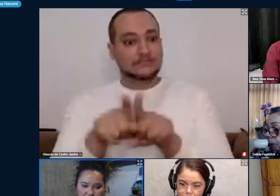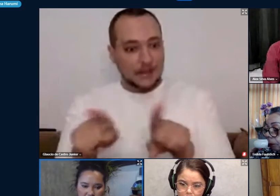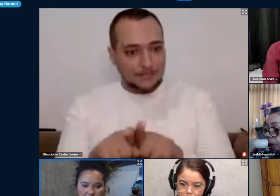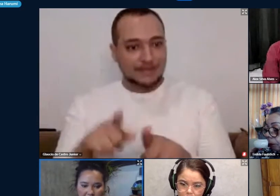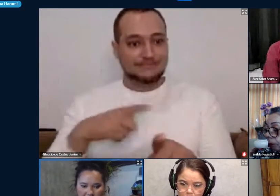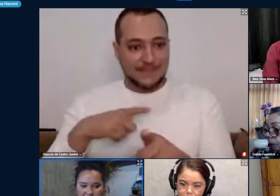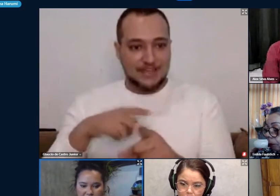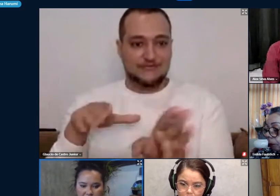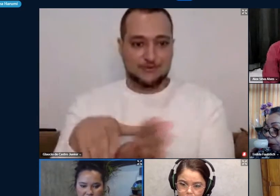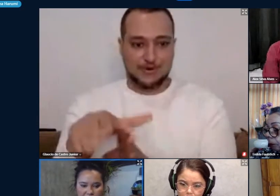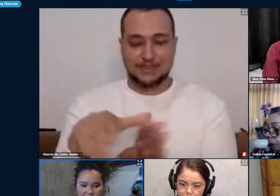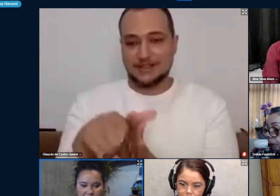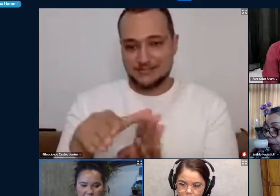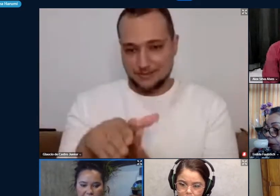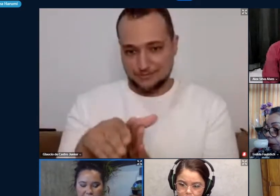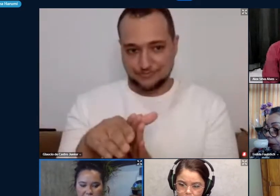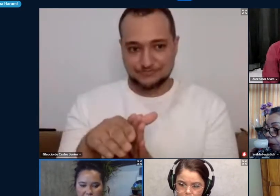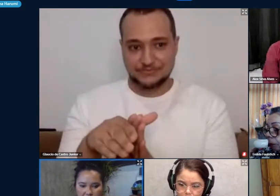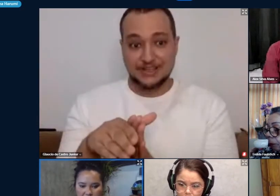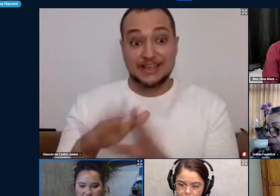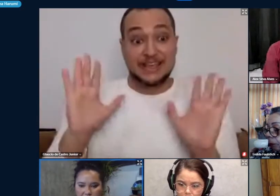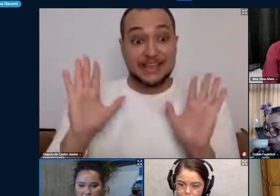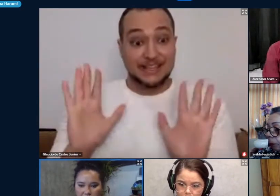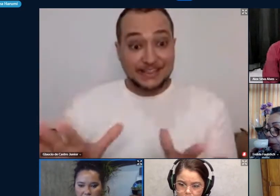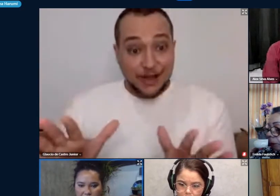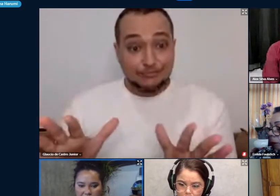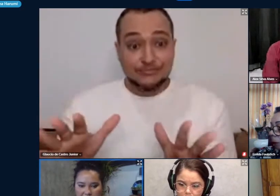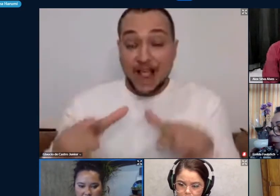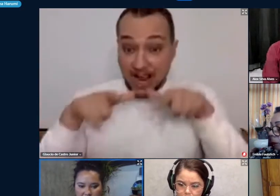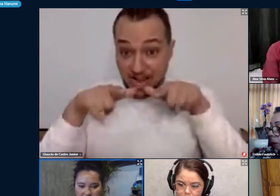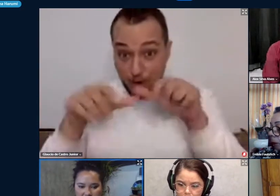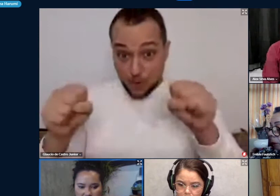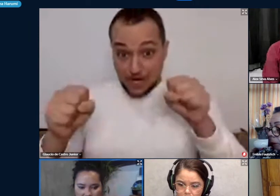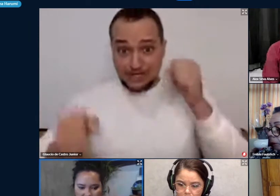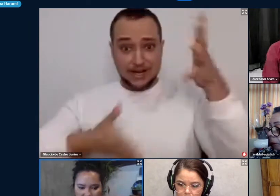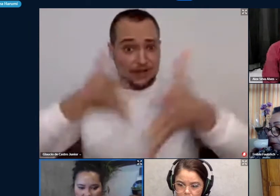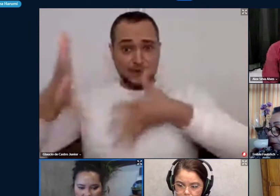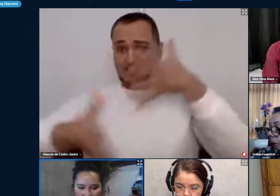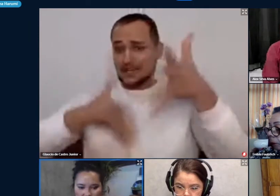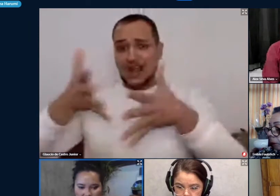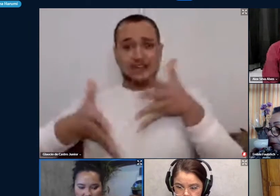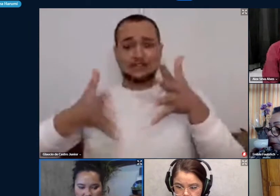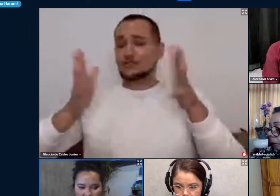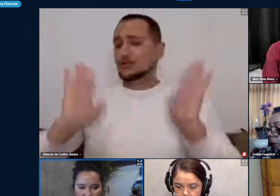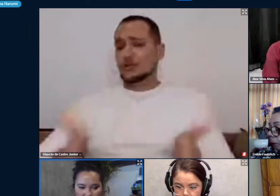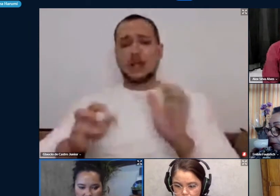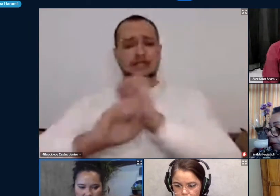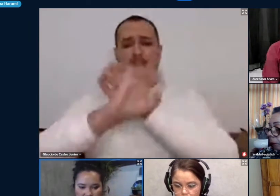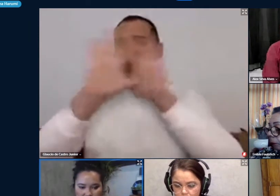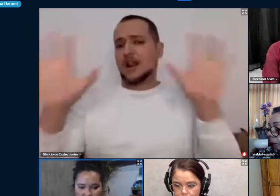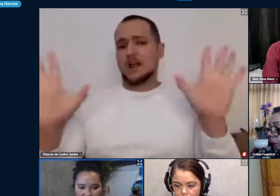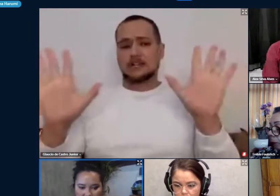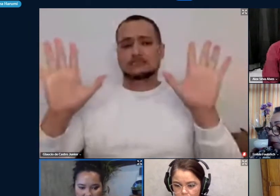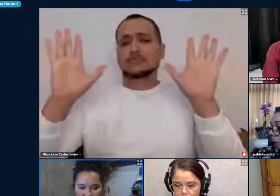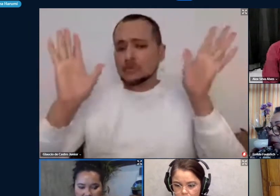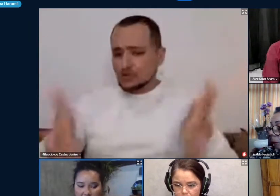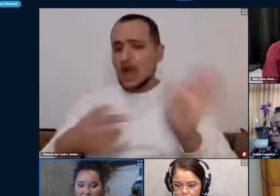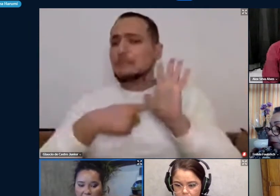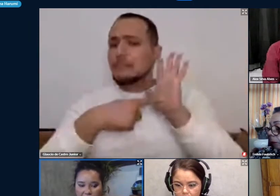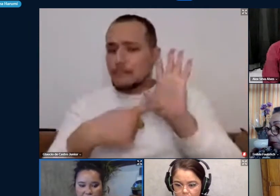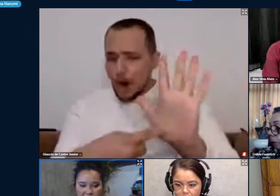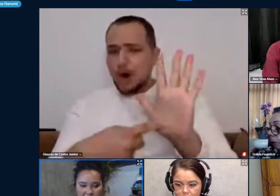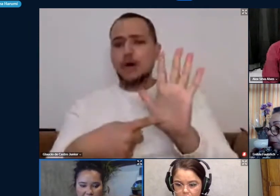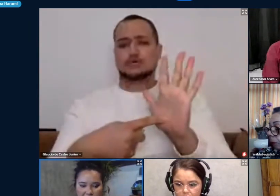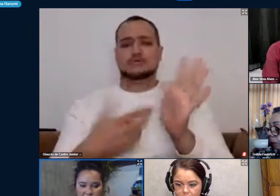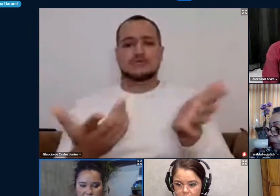e vários outros colegas de maneira exitosa, com a orientação da professora Faustis na área de linguística de língua de